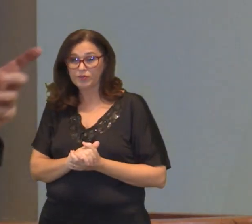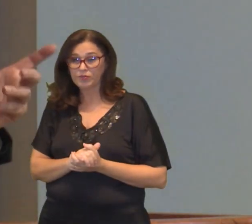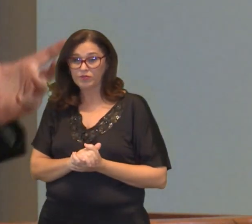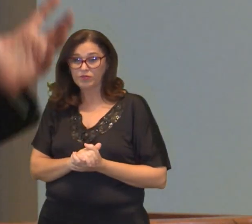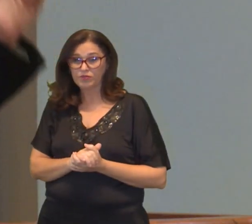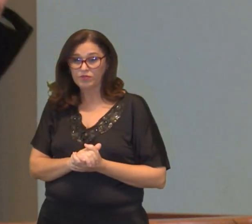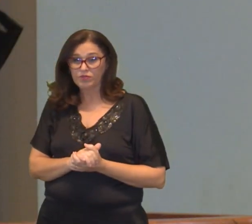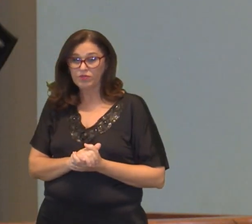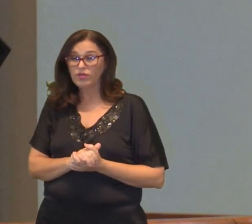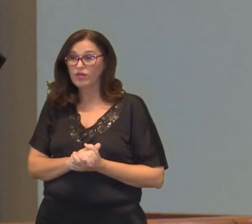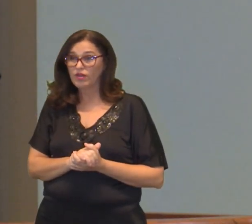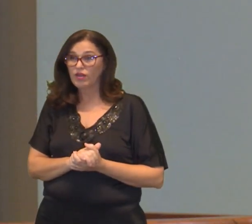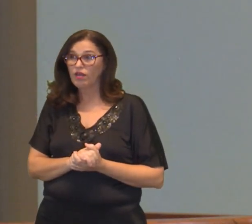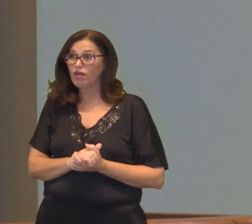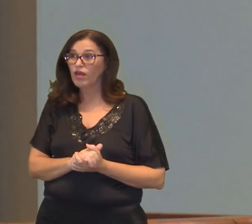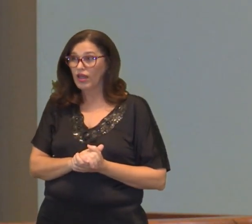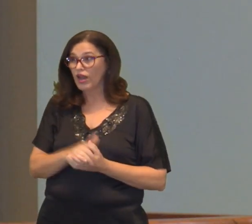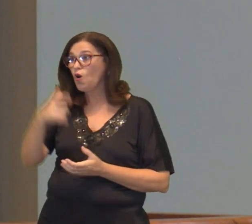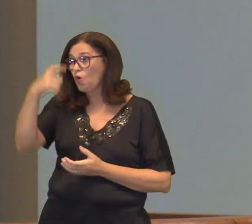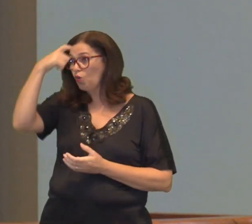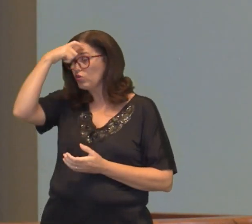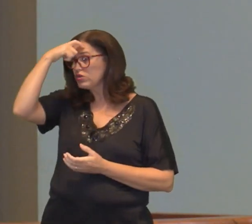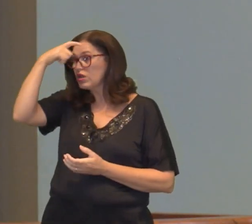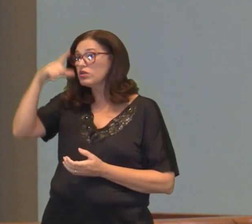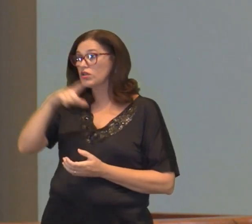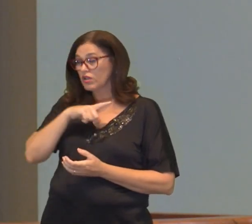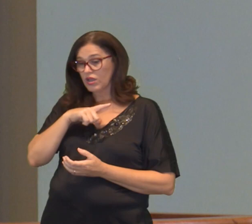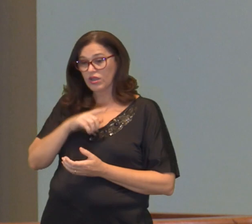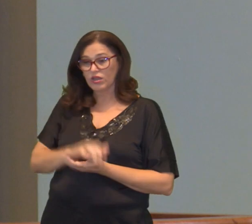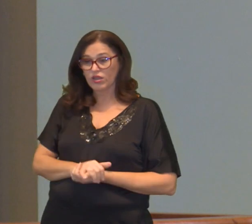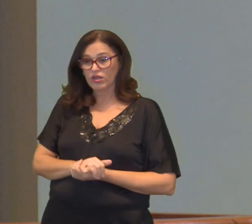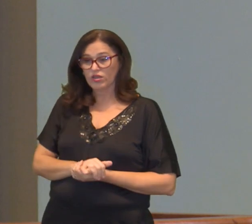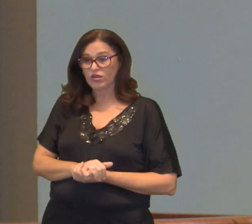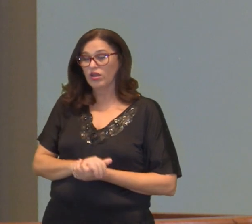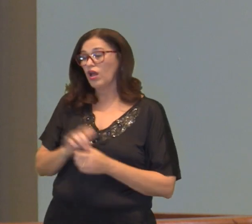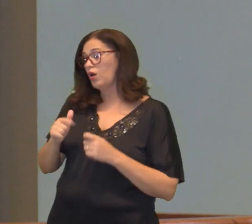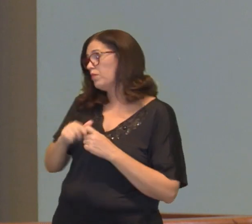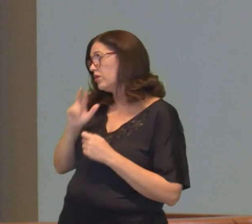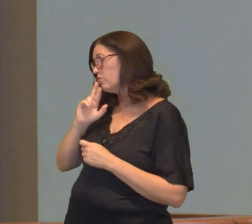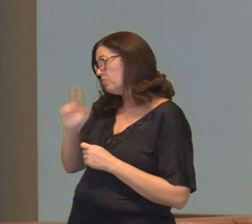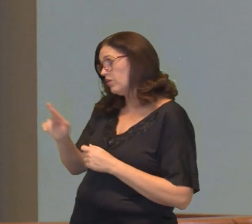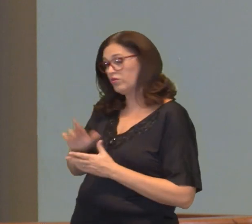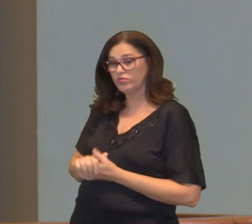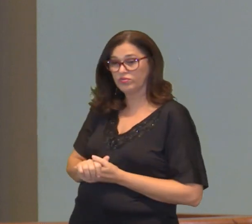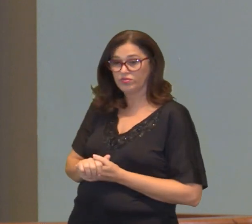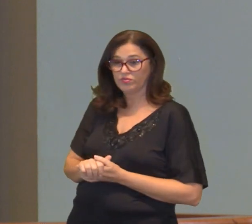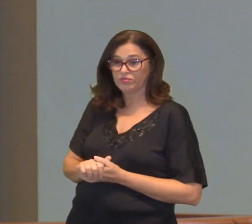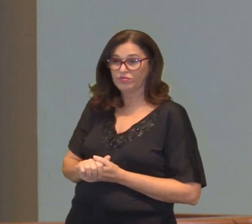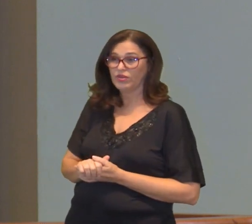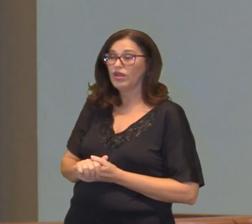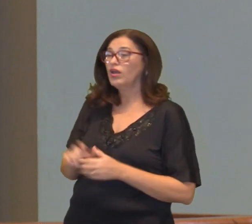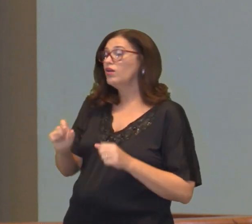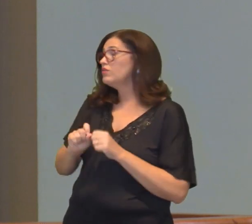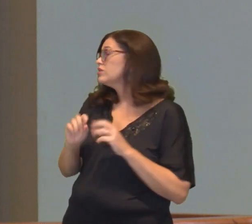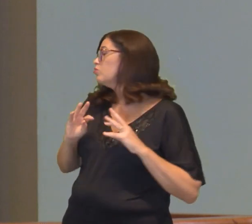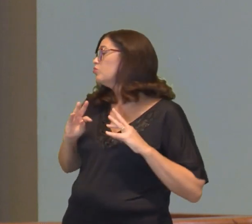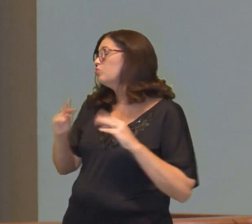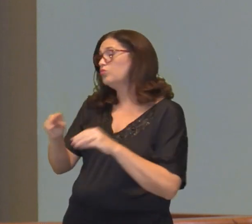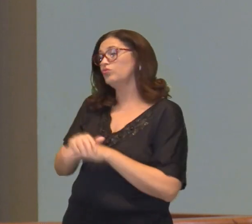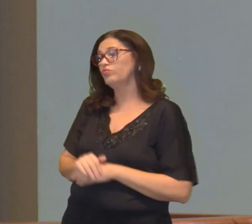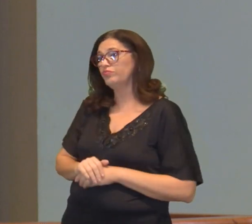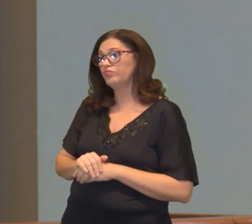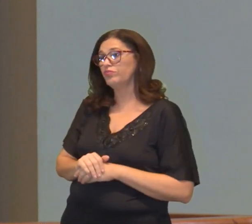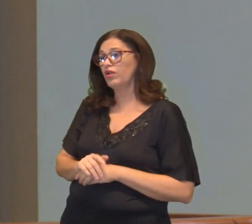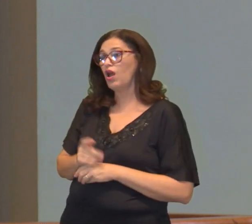ele recuperou a consciência? Aí o médico vira e diz assim: nós fizemos de tudo,